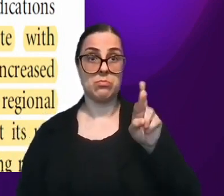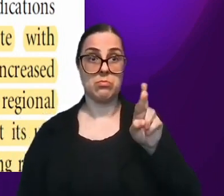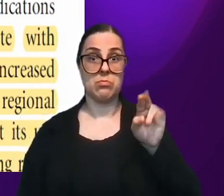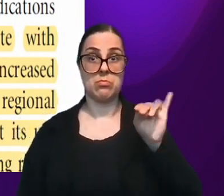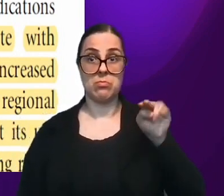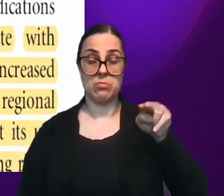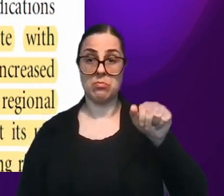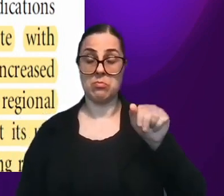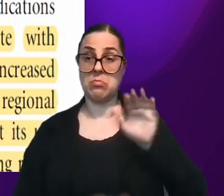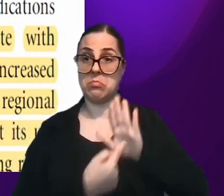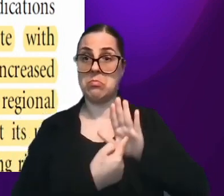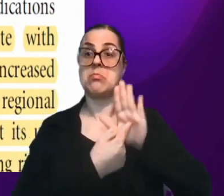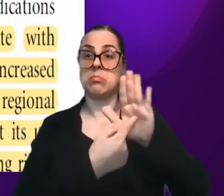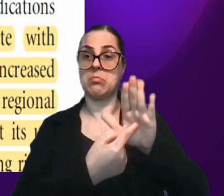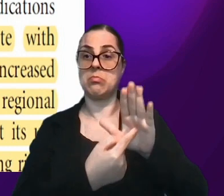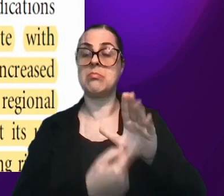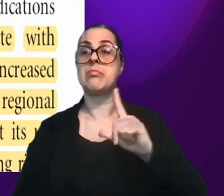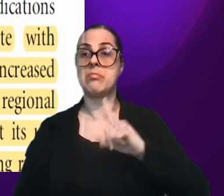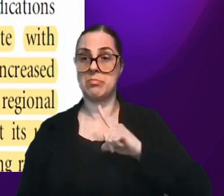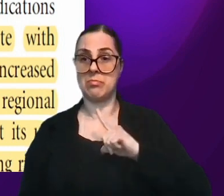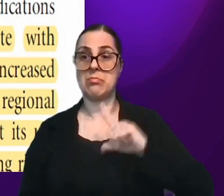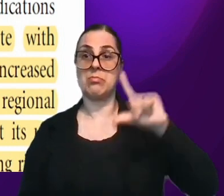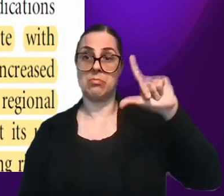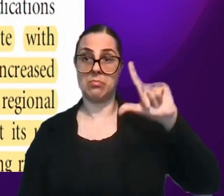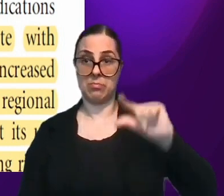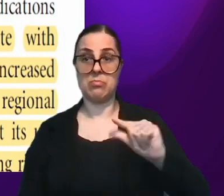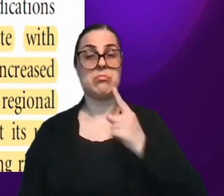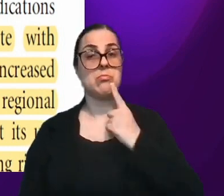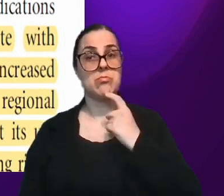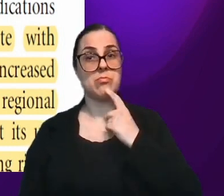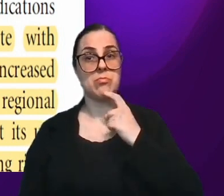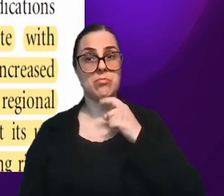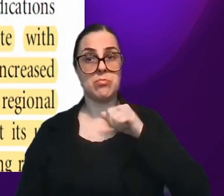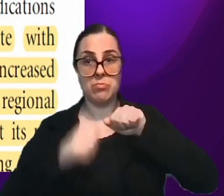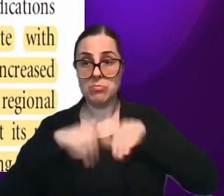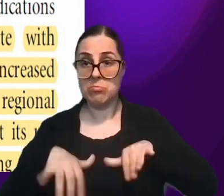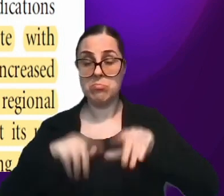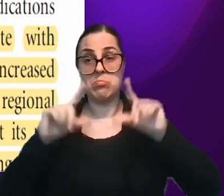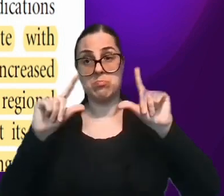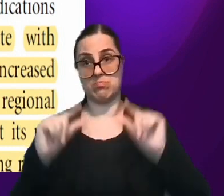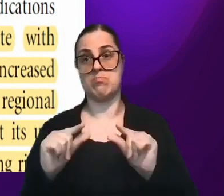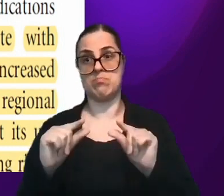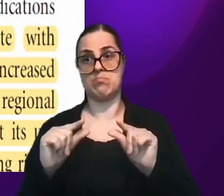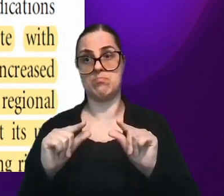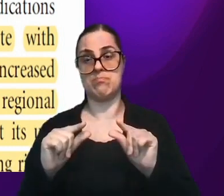uma redução no risco de sangramento. Então, esses pacientes, se você consegue